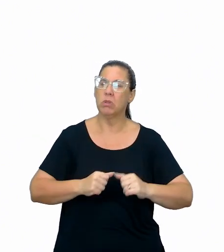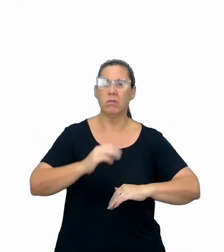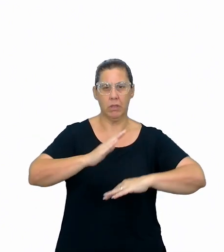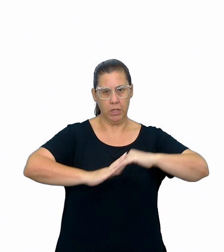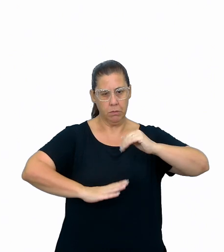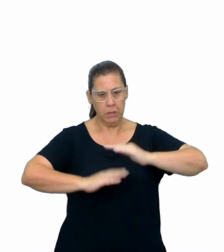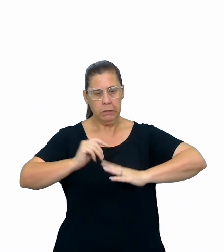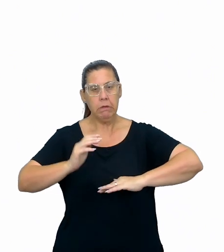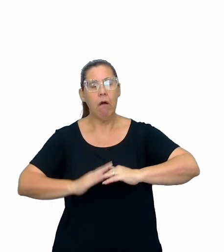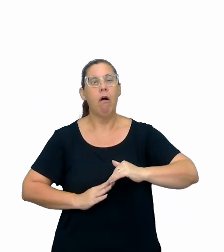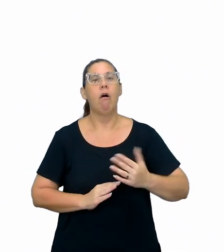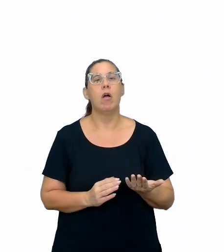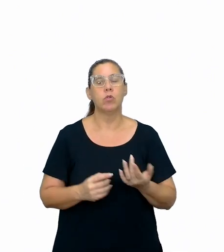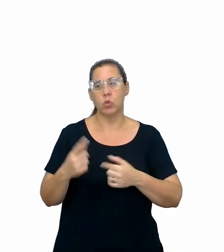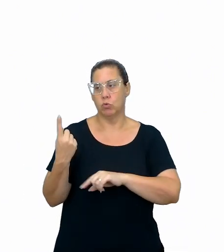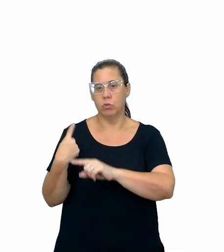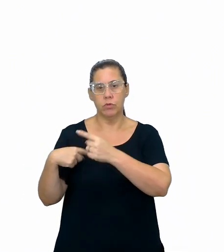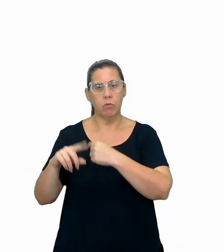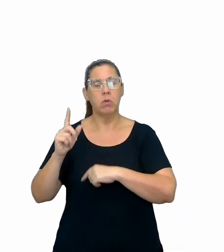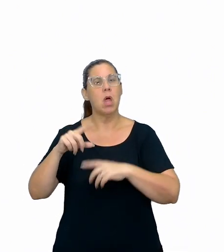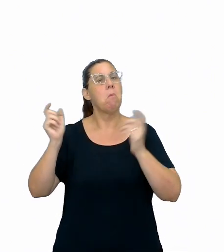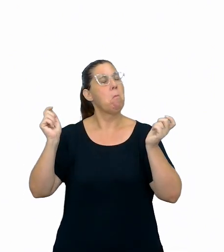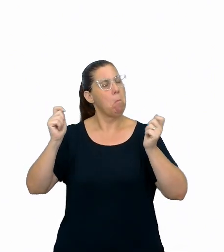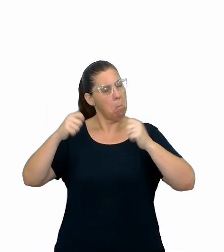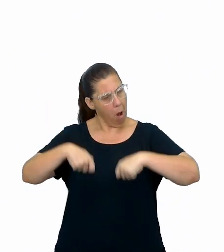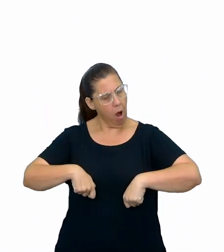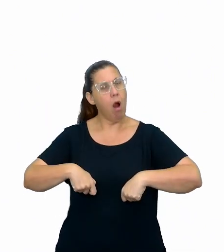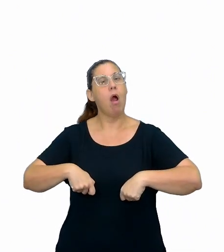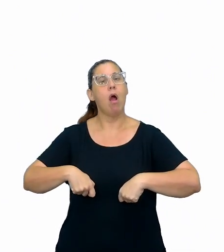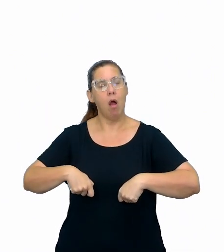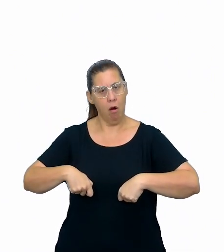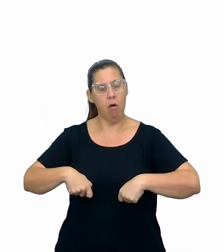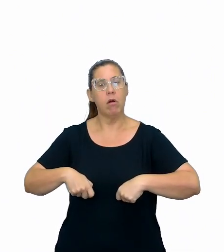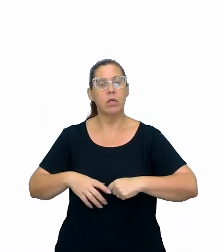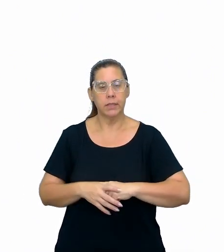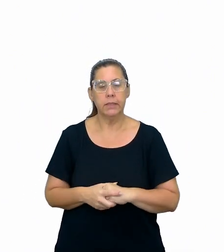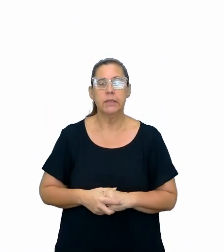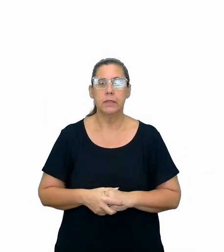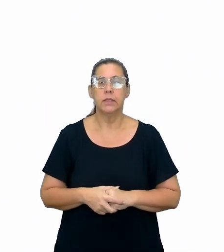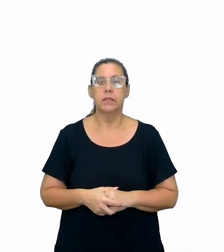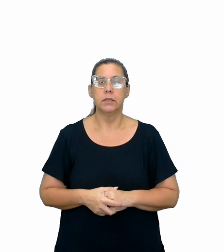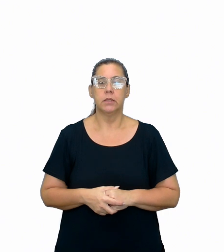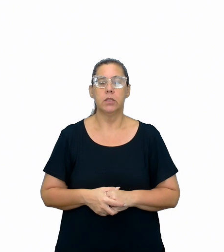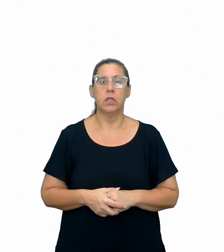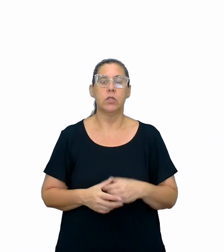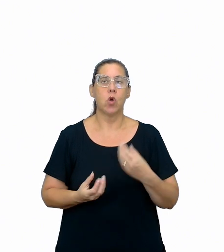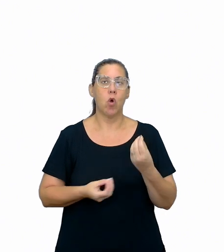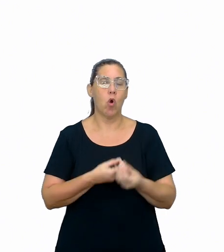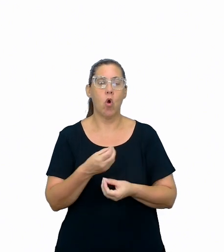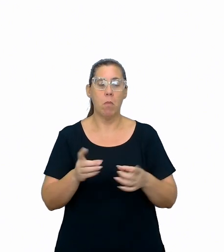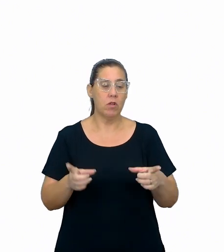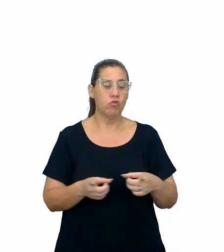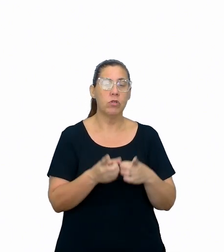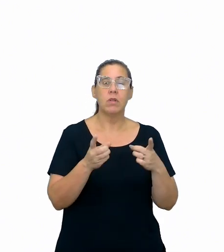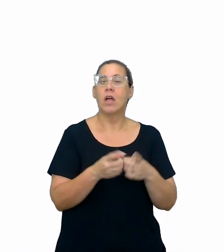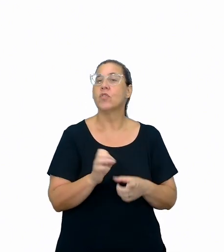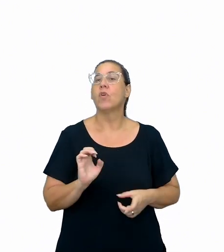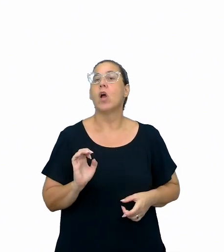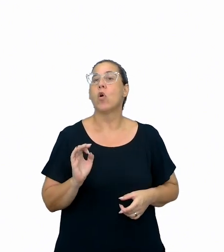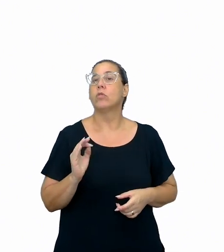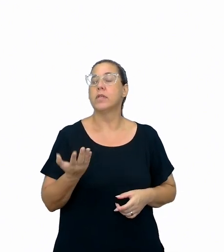habilidades cujo desenvolvimento é potencializado por meio das condições didáticas oferecidas